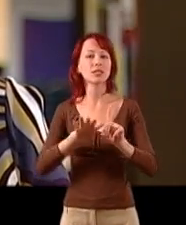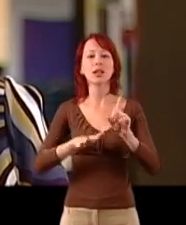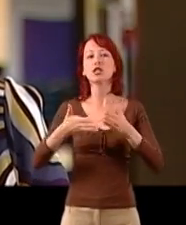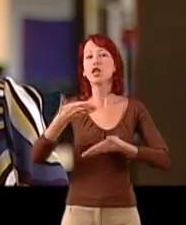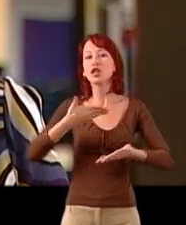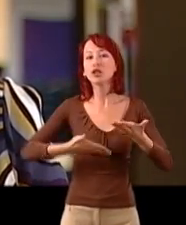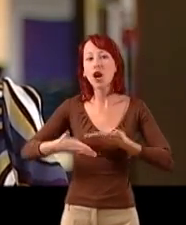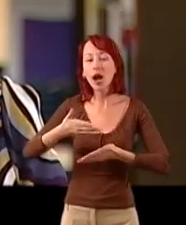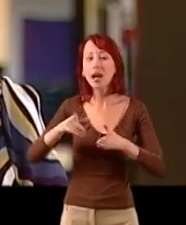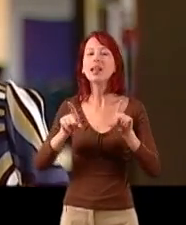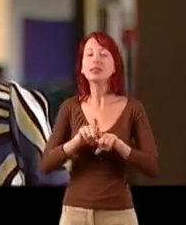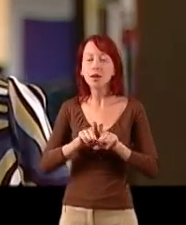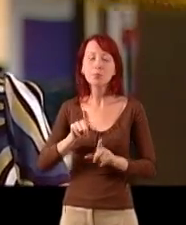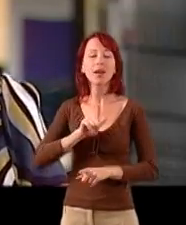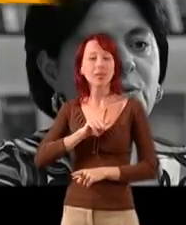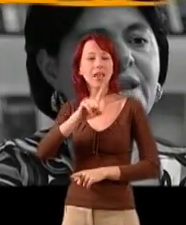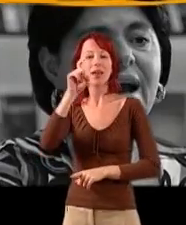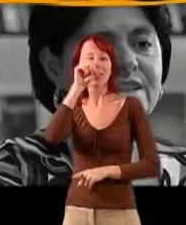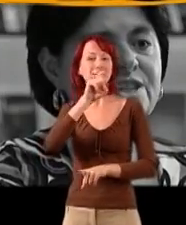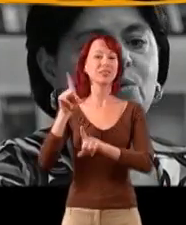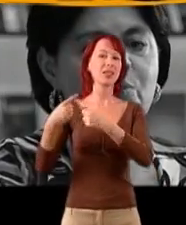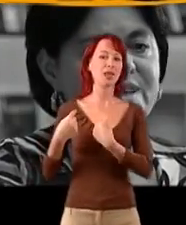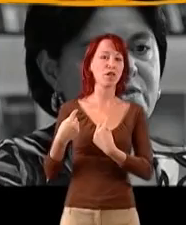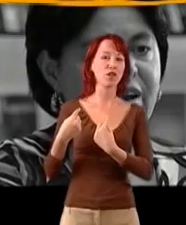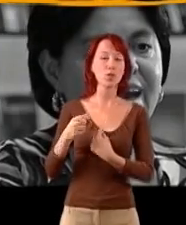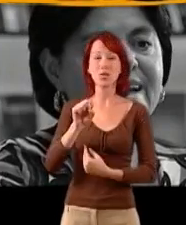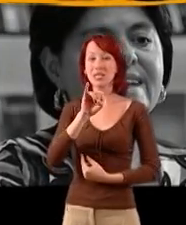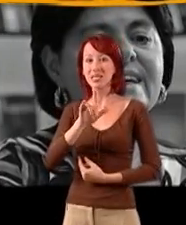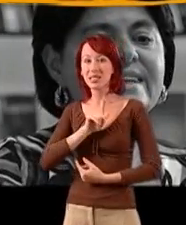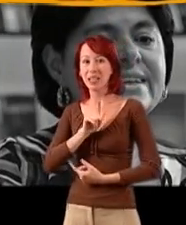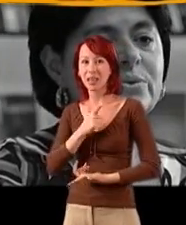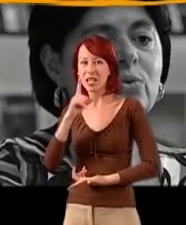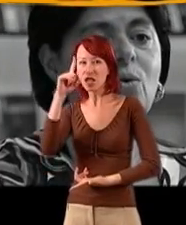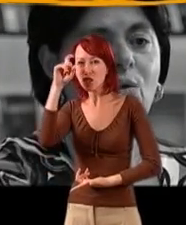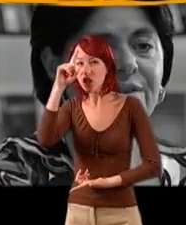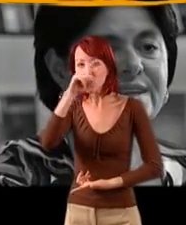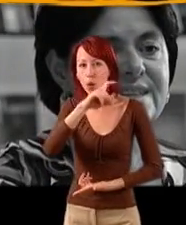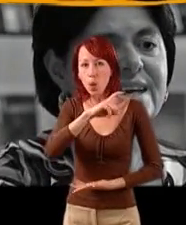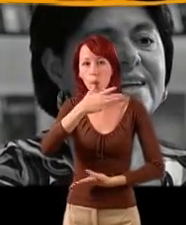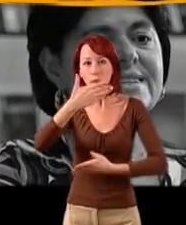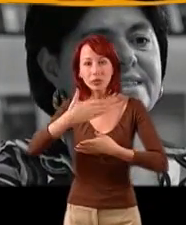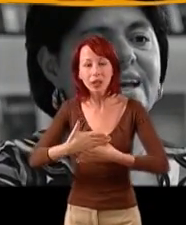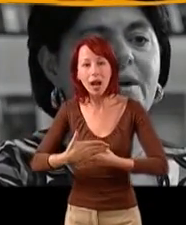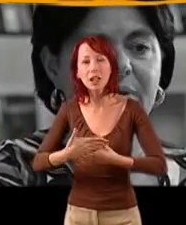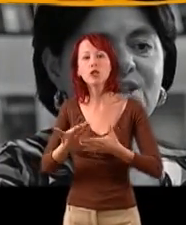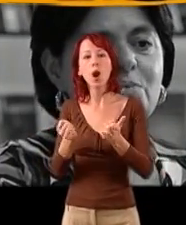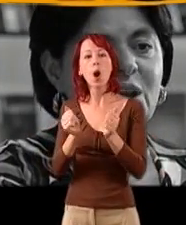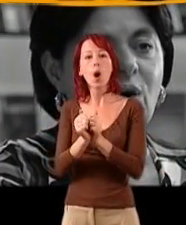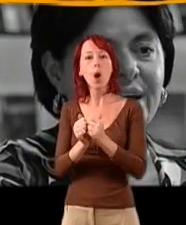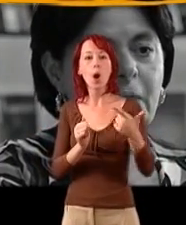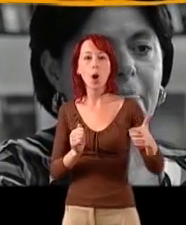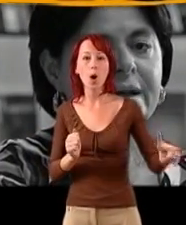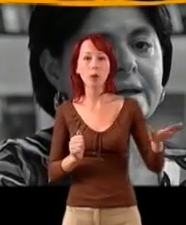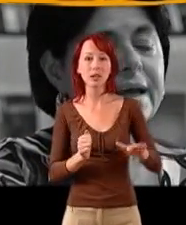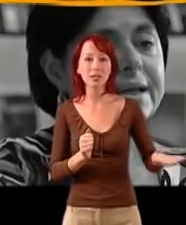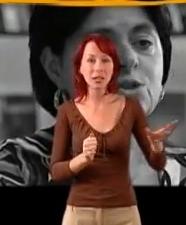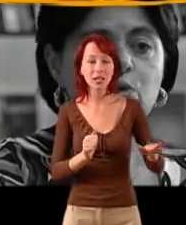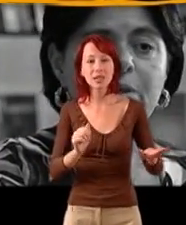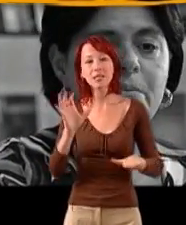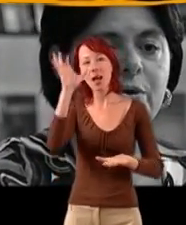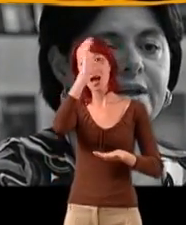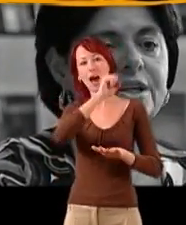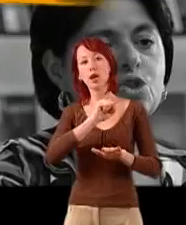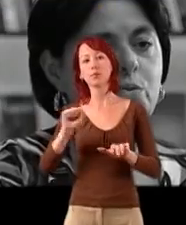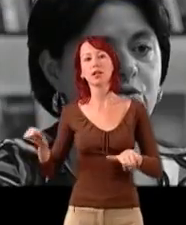os desafios mesmo. Se ela tem alguma dificuldade em alguma esfera, então, com outras crianças, ela aprende melhor, né? E